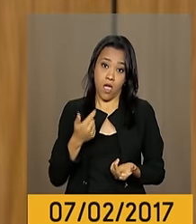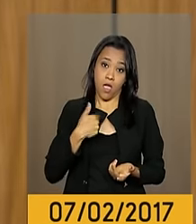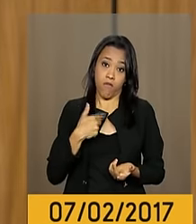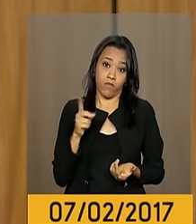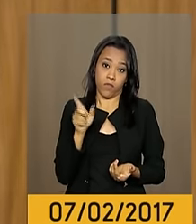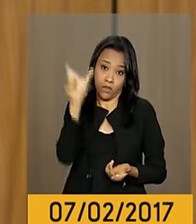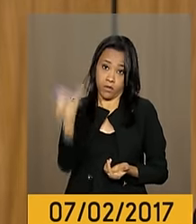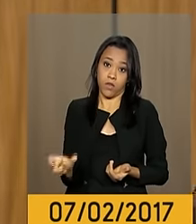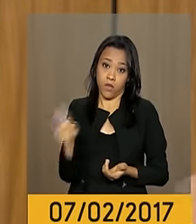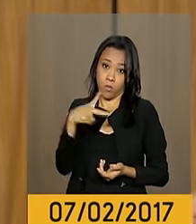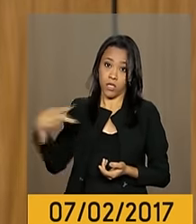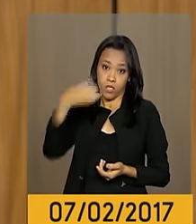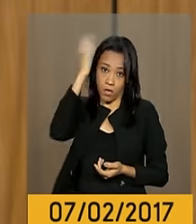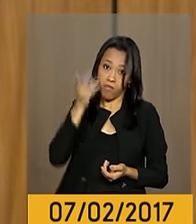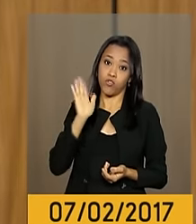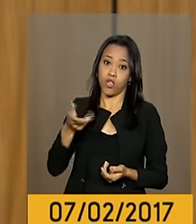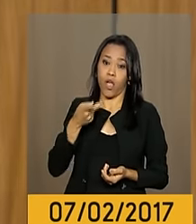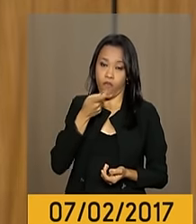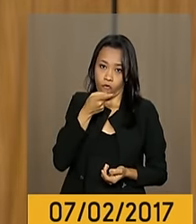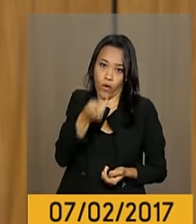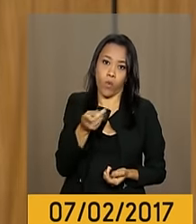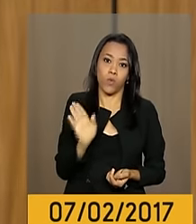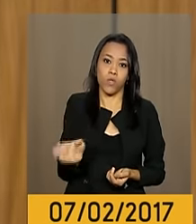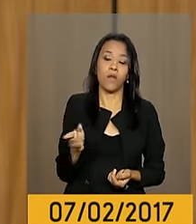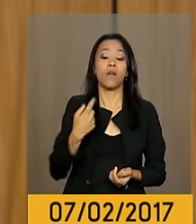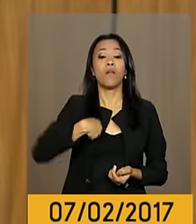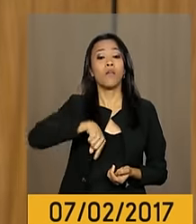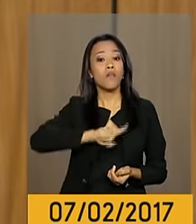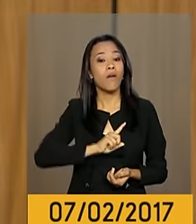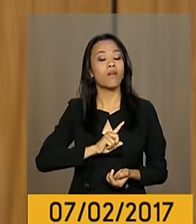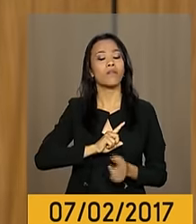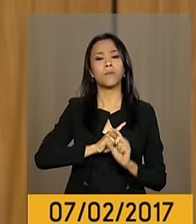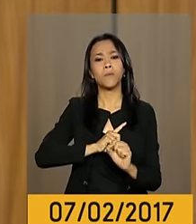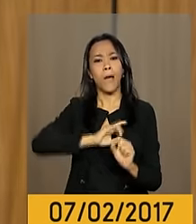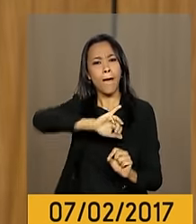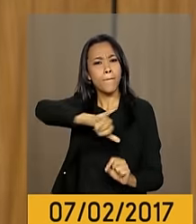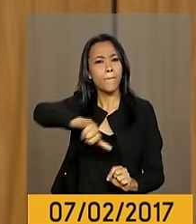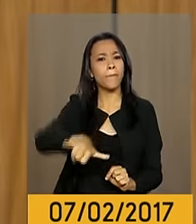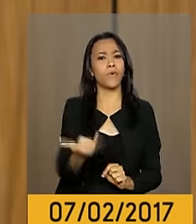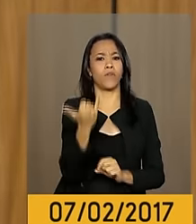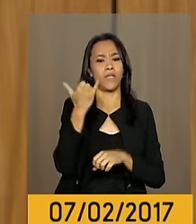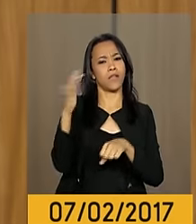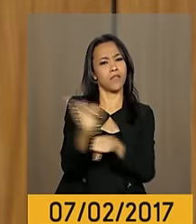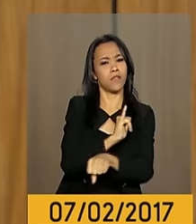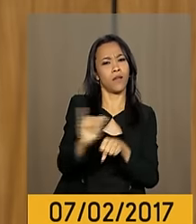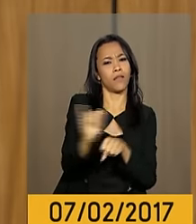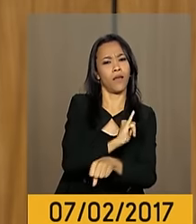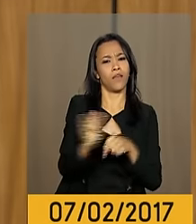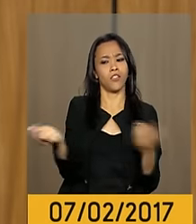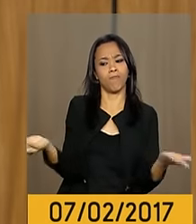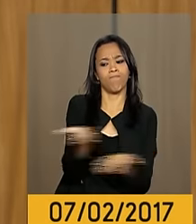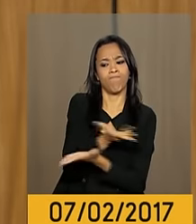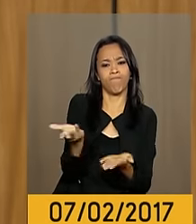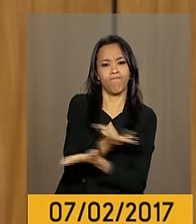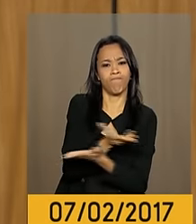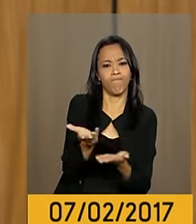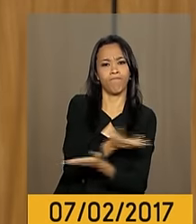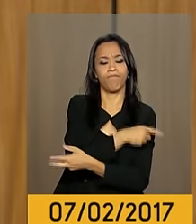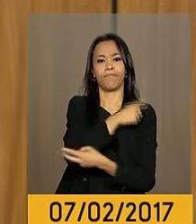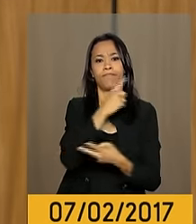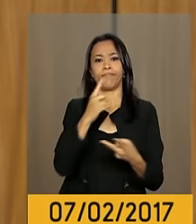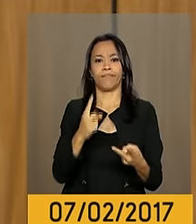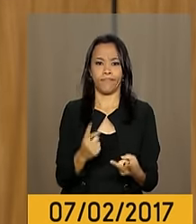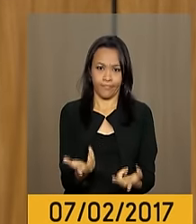bem disse Presidente nós nos propusemos aproveitando todas as ferramentas da relação bilateral as presidências